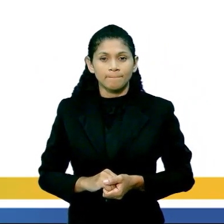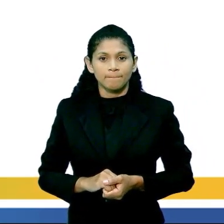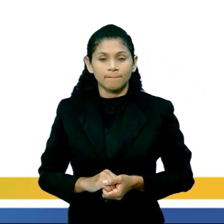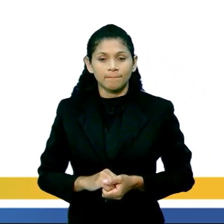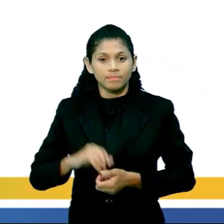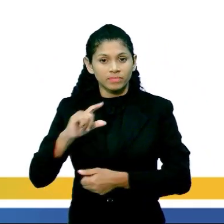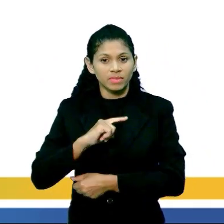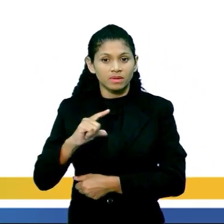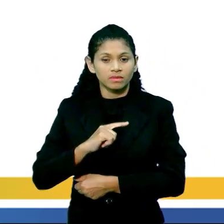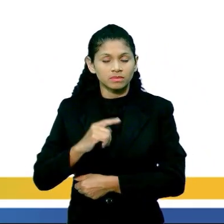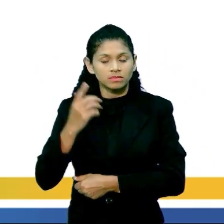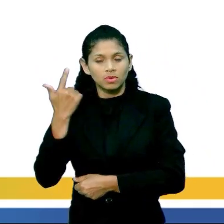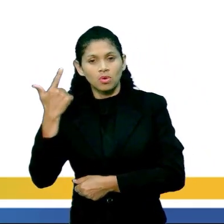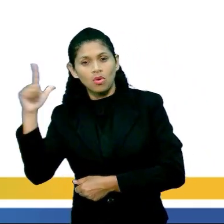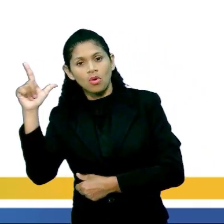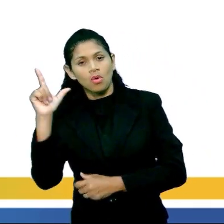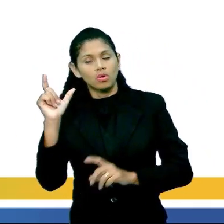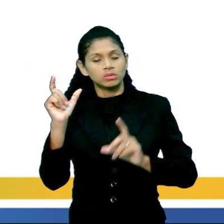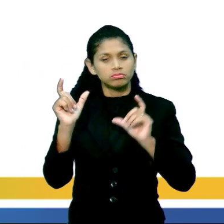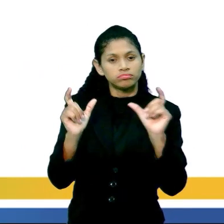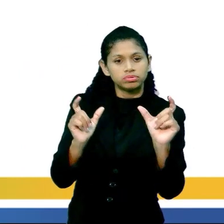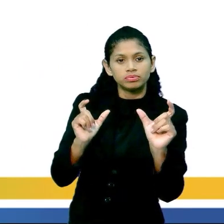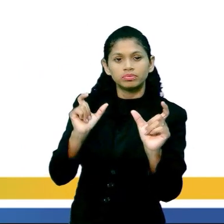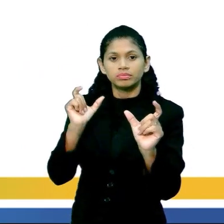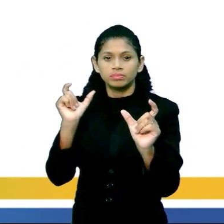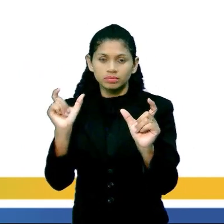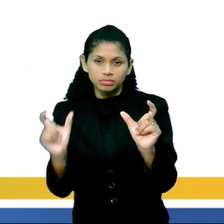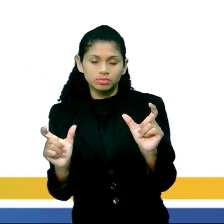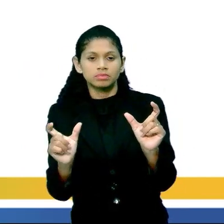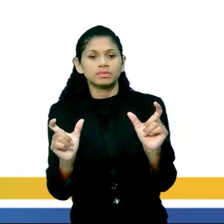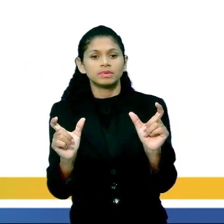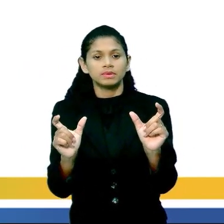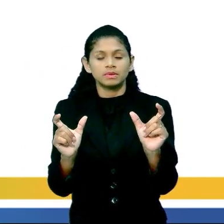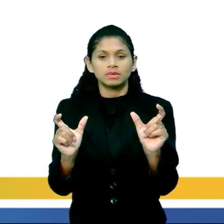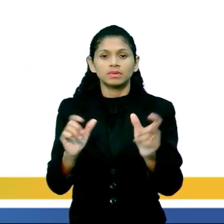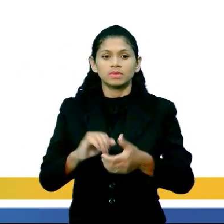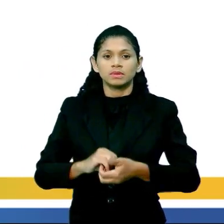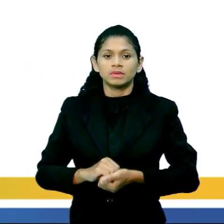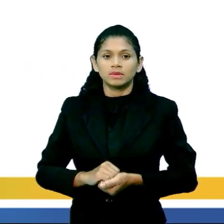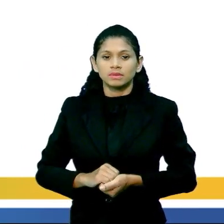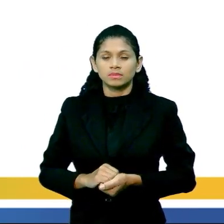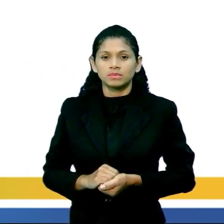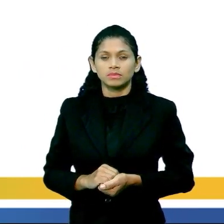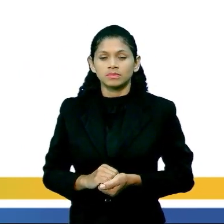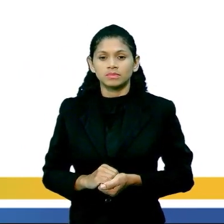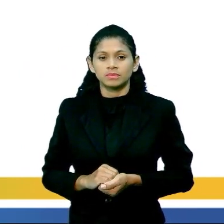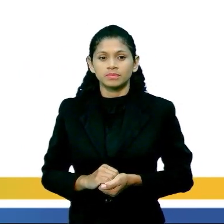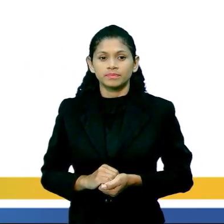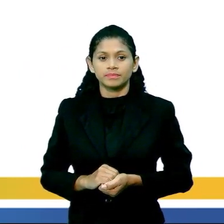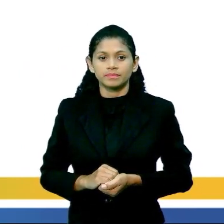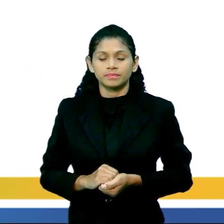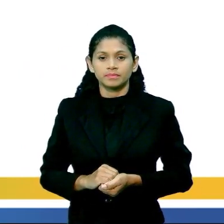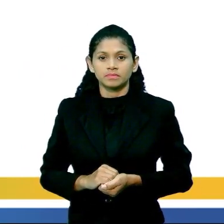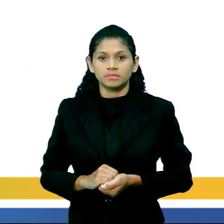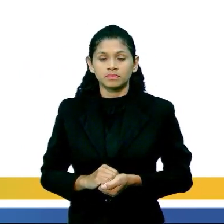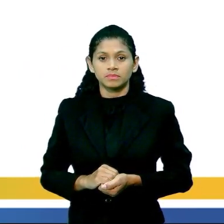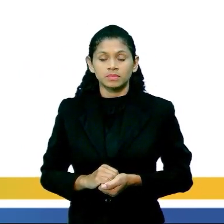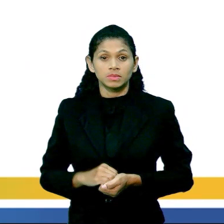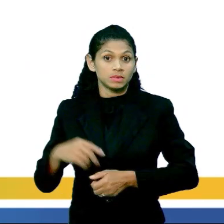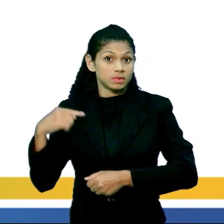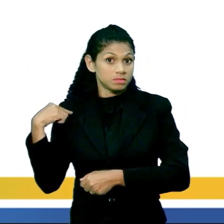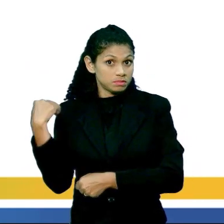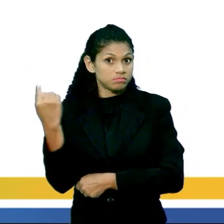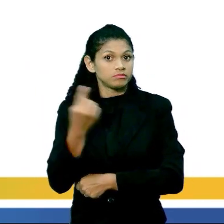E aí temos outras palavras, né? Luta, peleia, contenda e batalha. Ambas quer dizer briga aqui para nós,